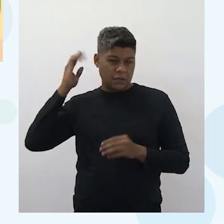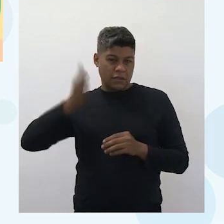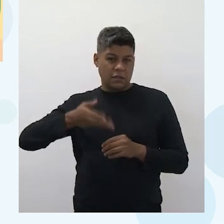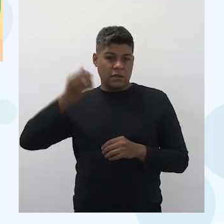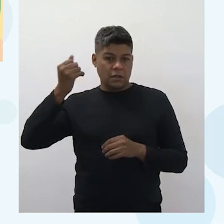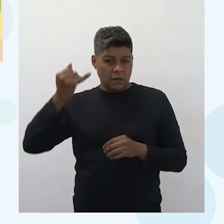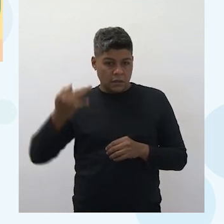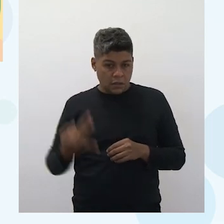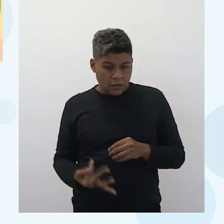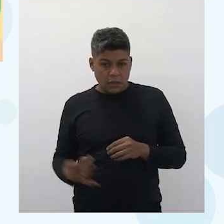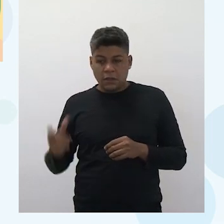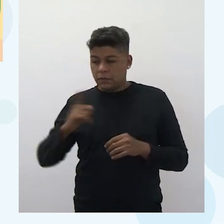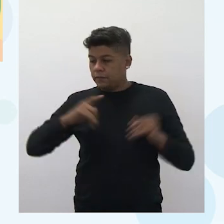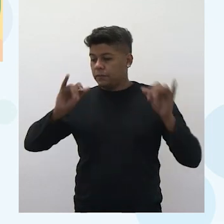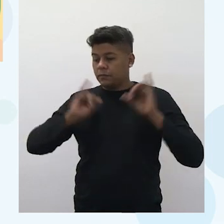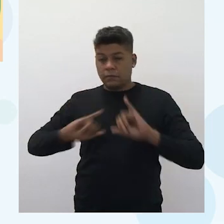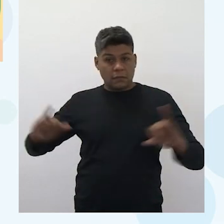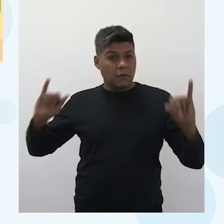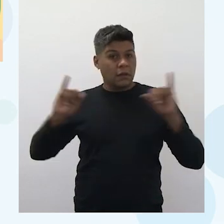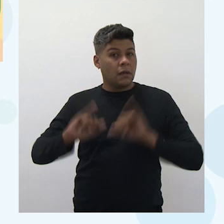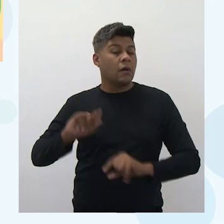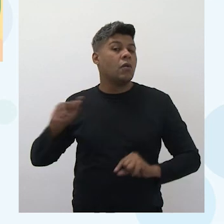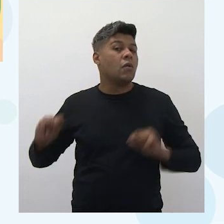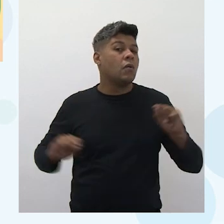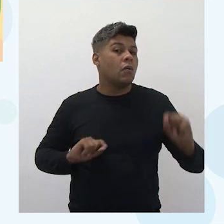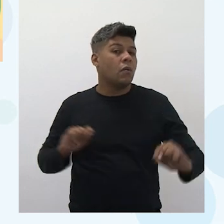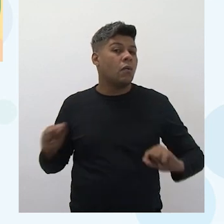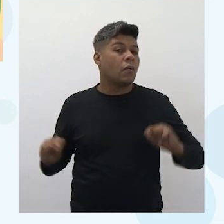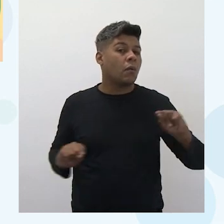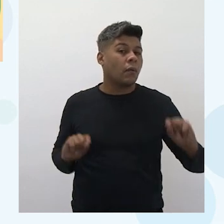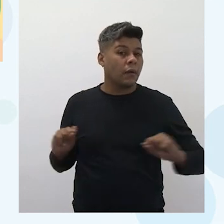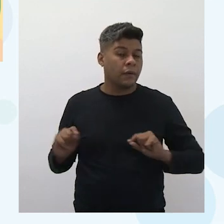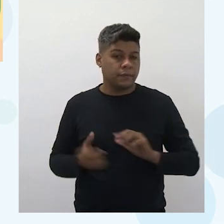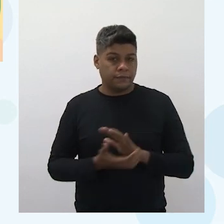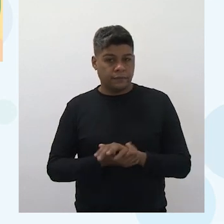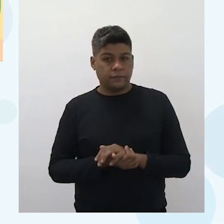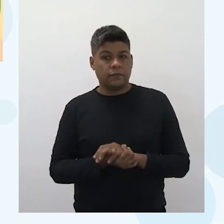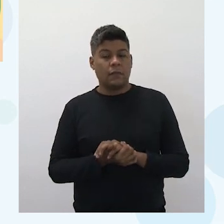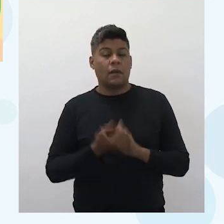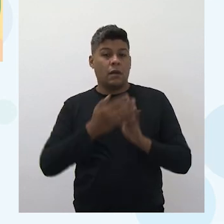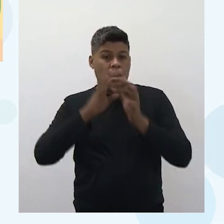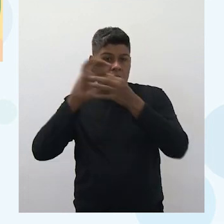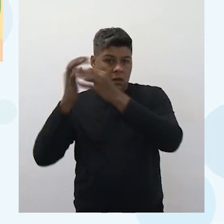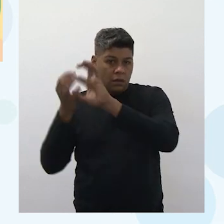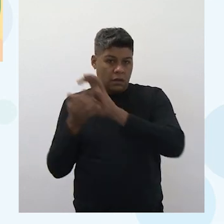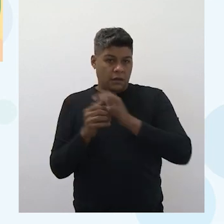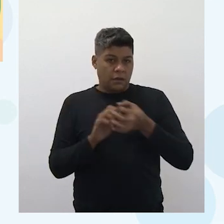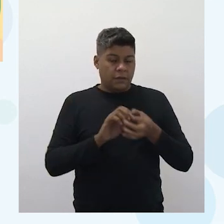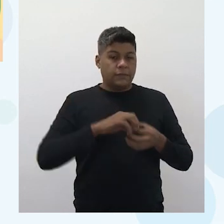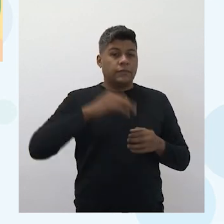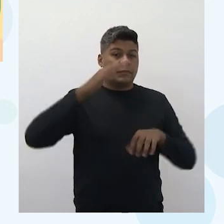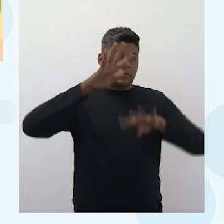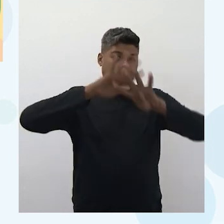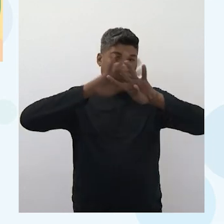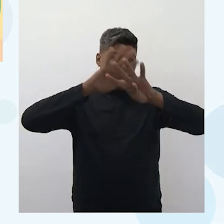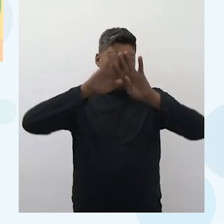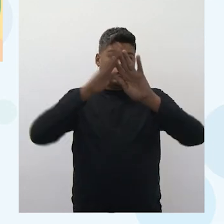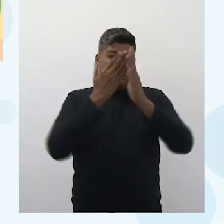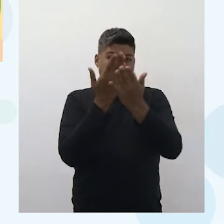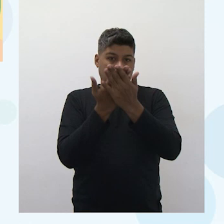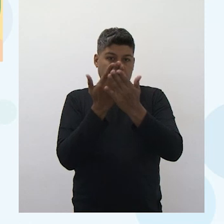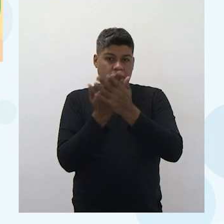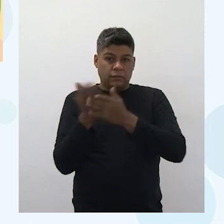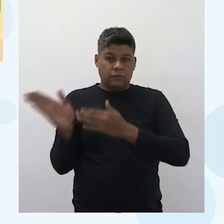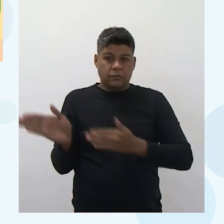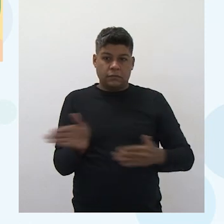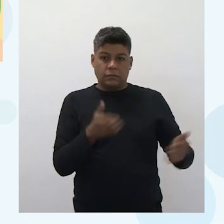reiterar novamente algumas informações sobre a Olimpíada Brasileira de Matemática nas Escolas Públicas. Tá? Então, para o próximo